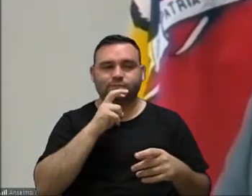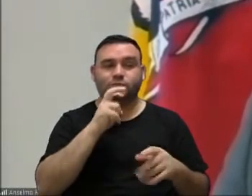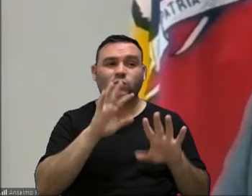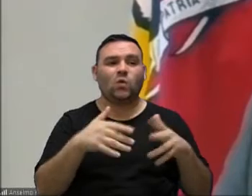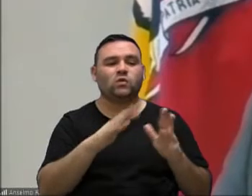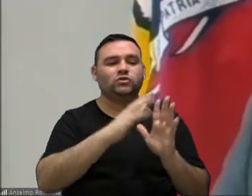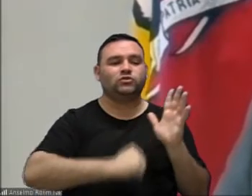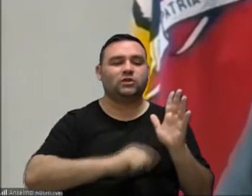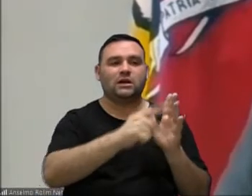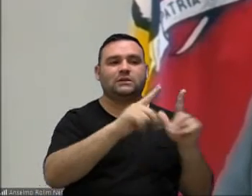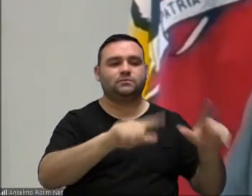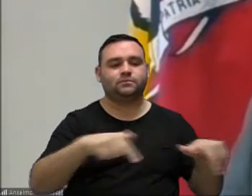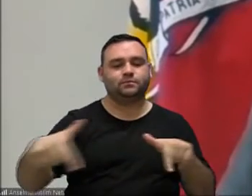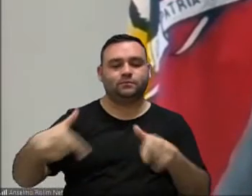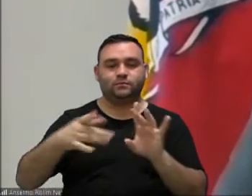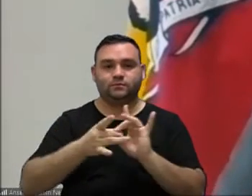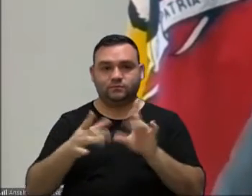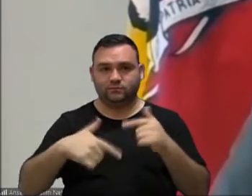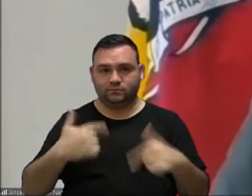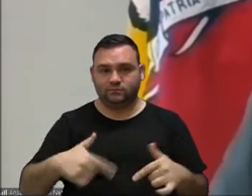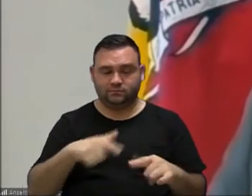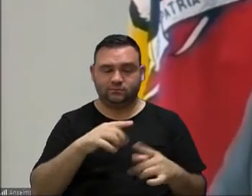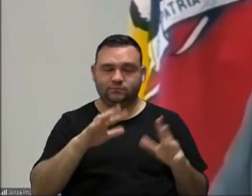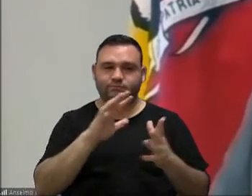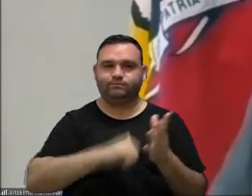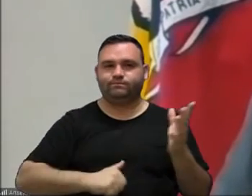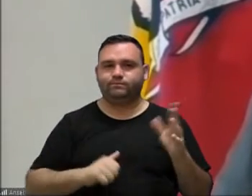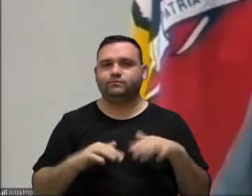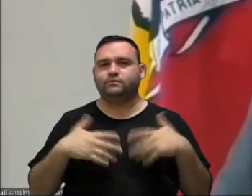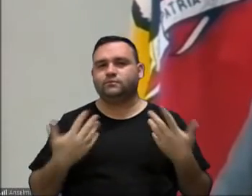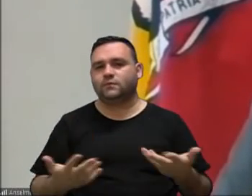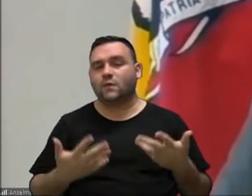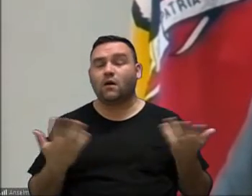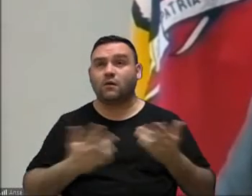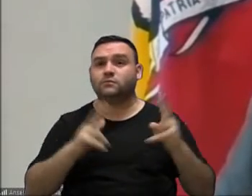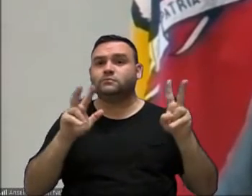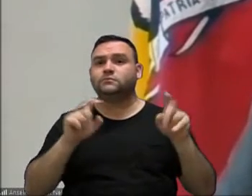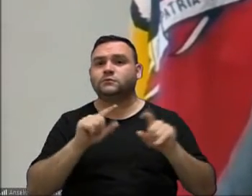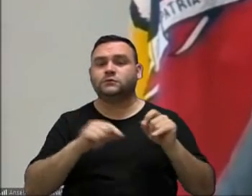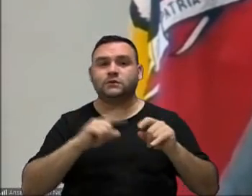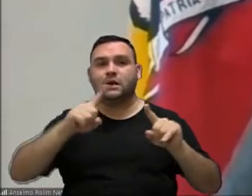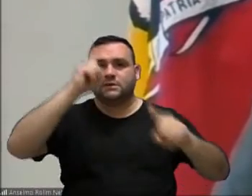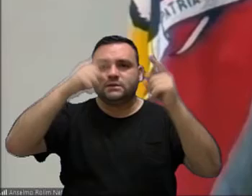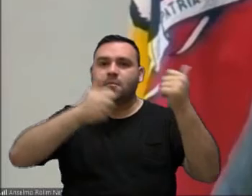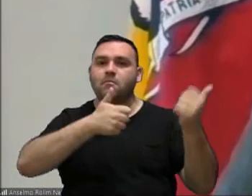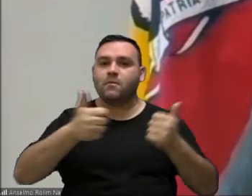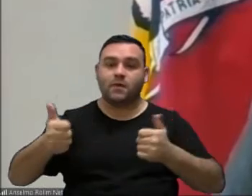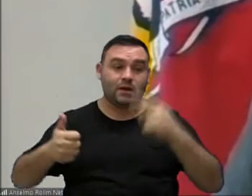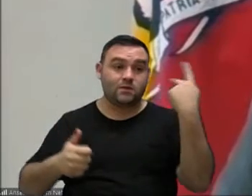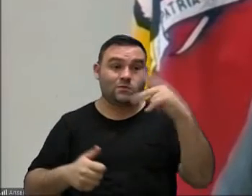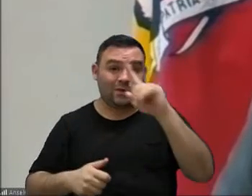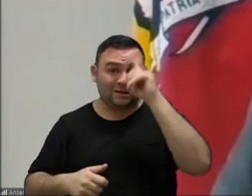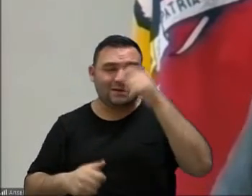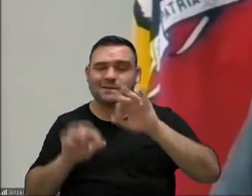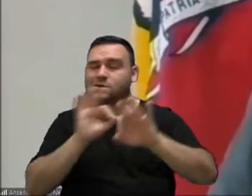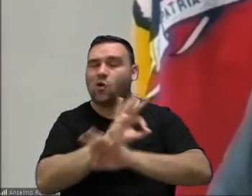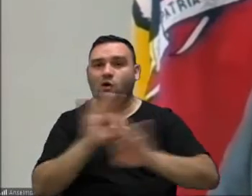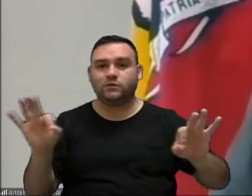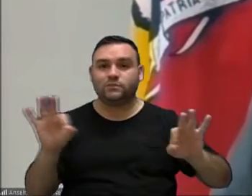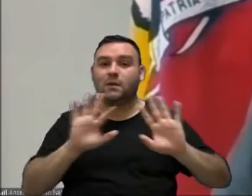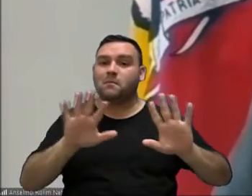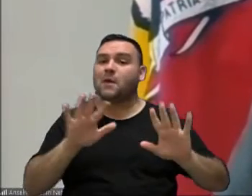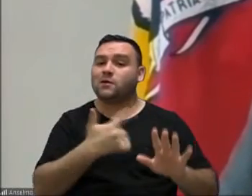retirado o alvará dessa empresa então a questão é vereador Lutz as ideias são boas a vossa ideia excelente